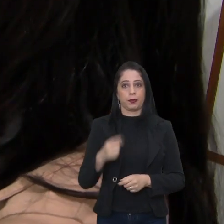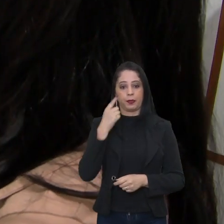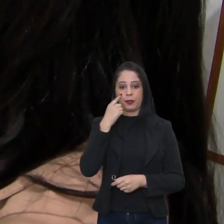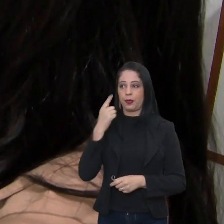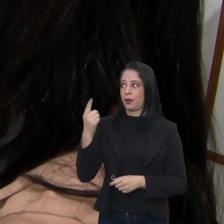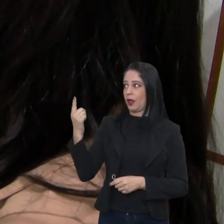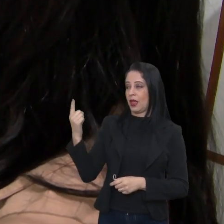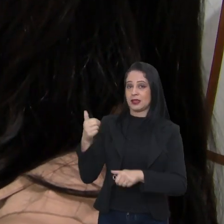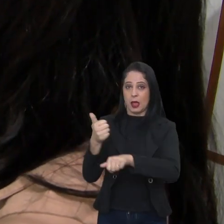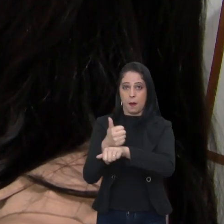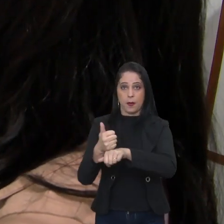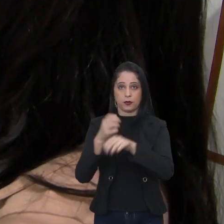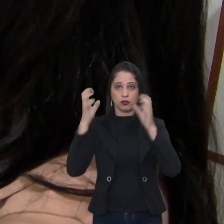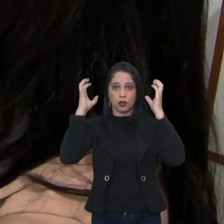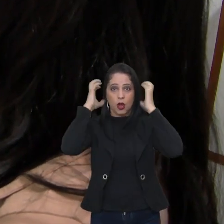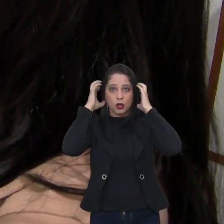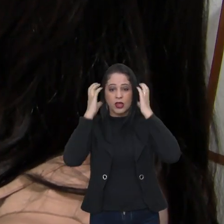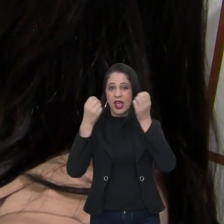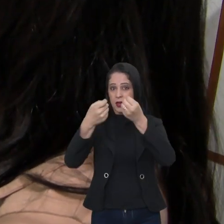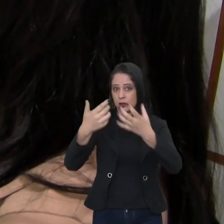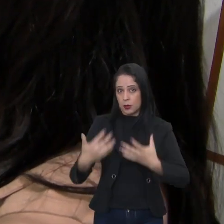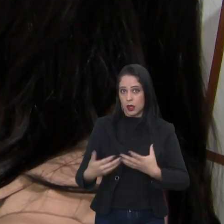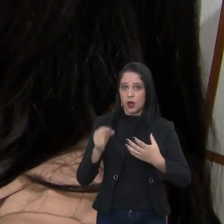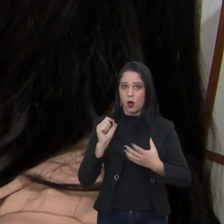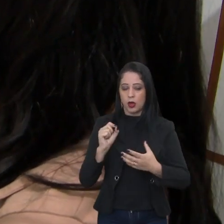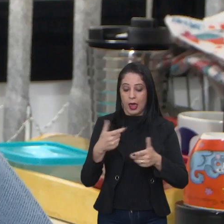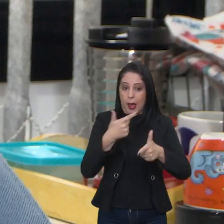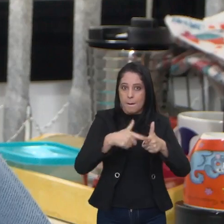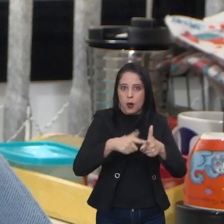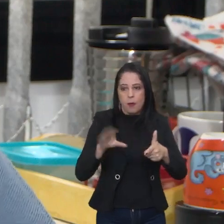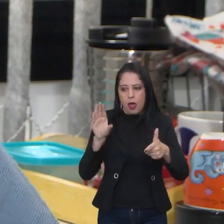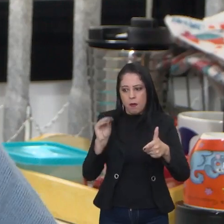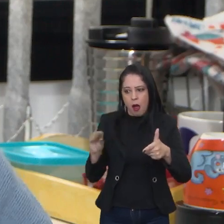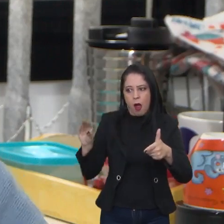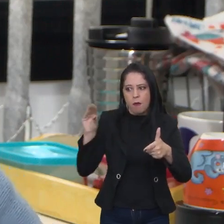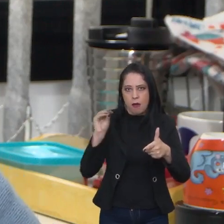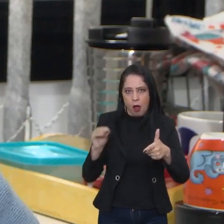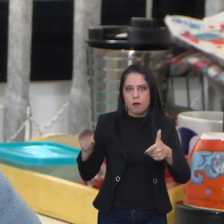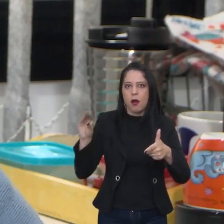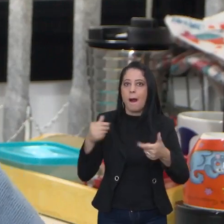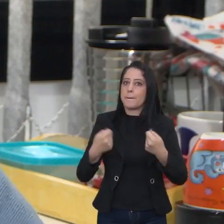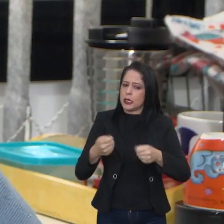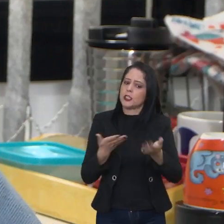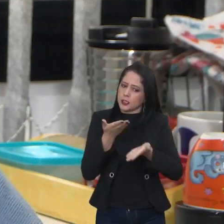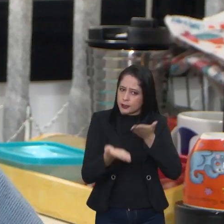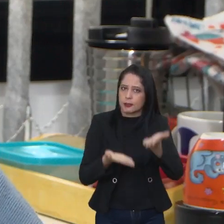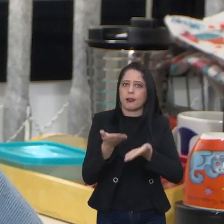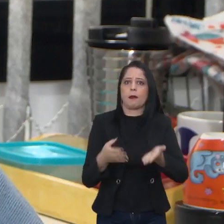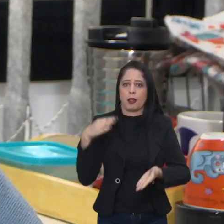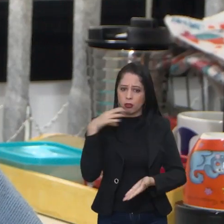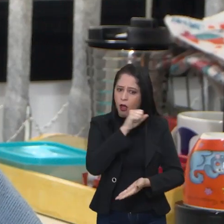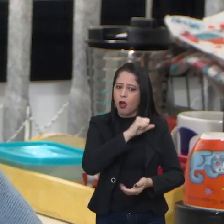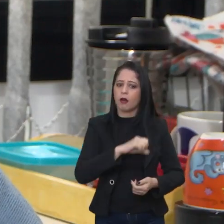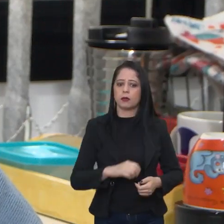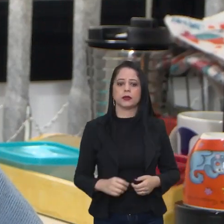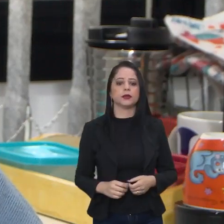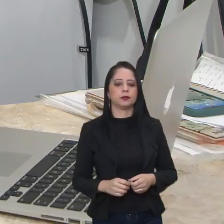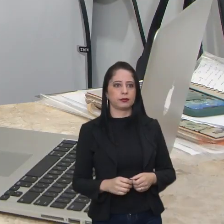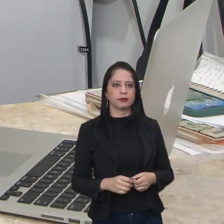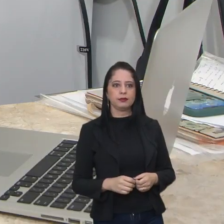fonoaudióloga afirma que a gagueira carrega traços genéticos e Frisa a importância do diagnóstico e tratamento